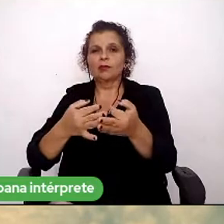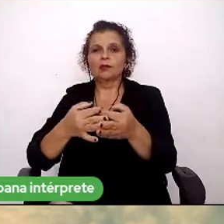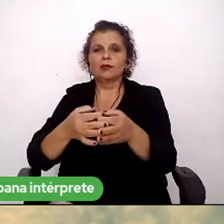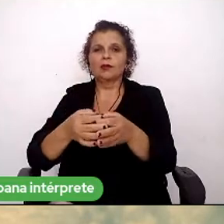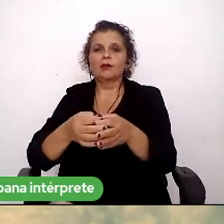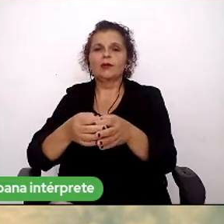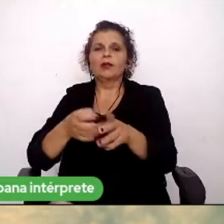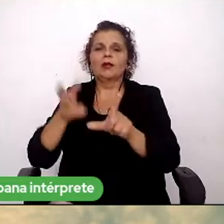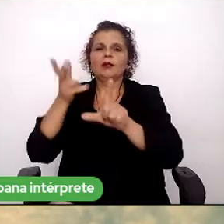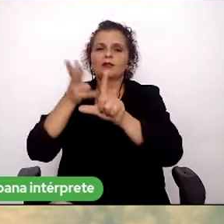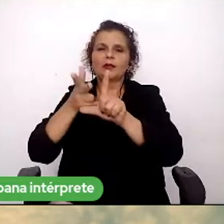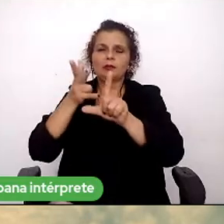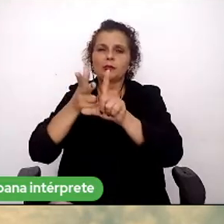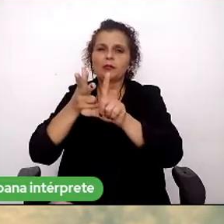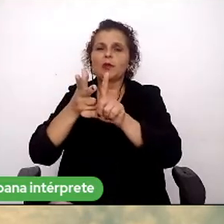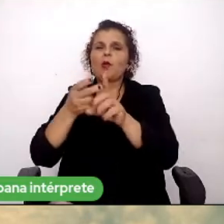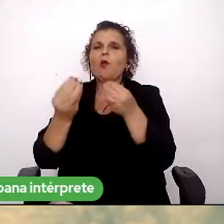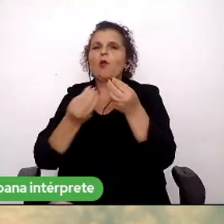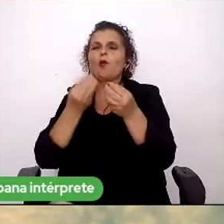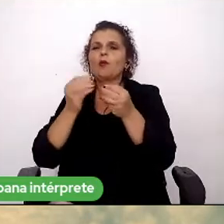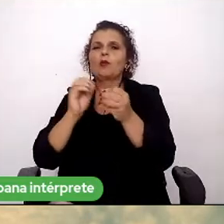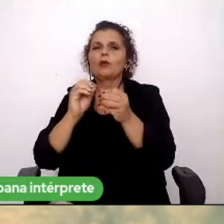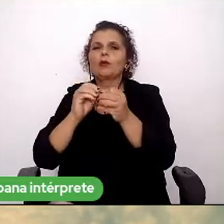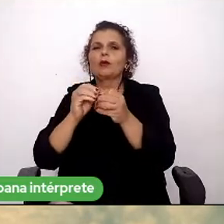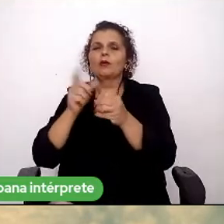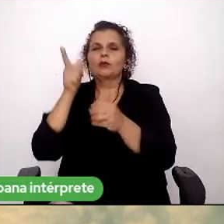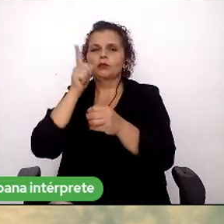remota, para que a gente possa